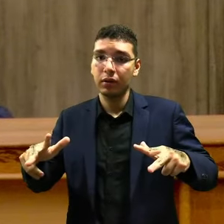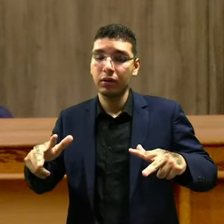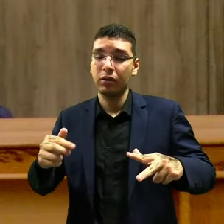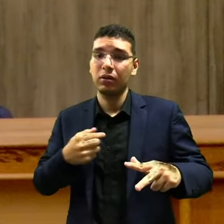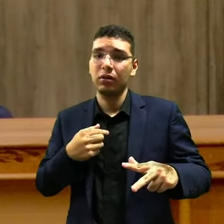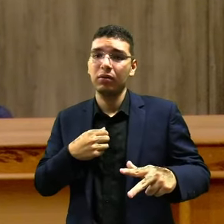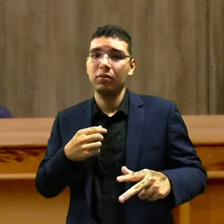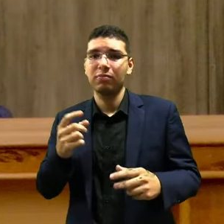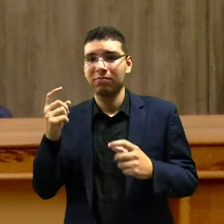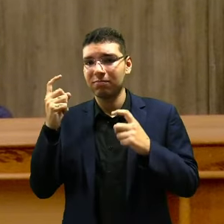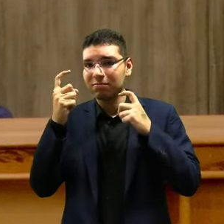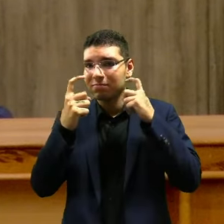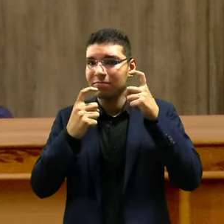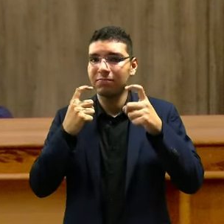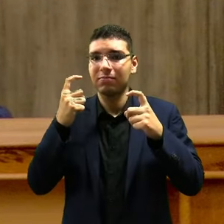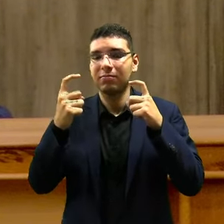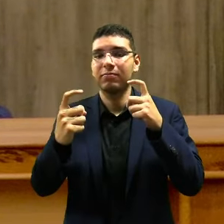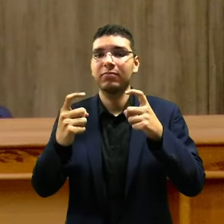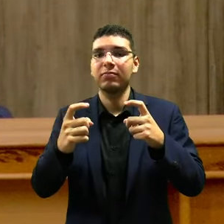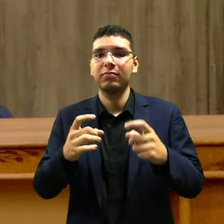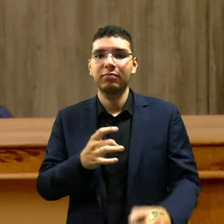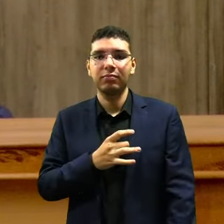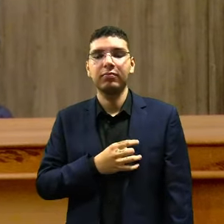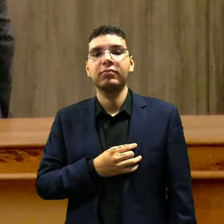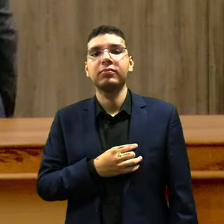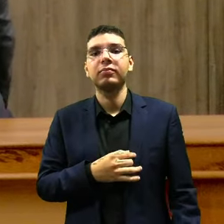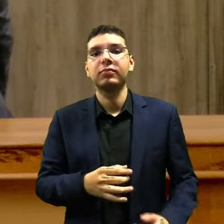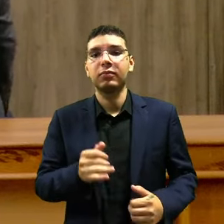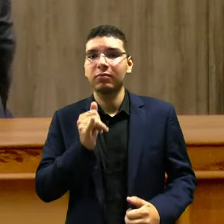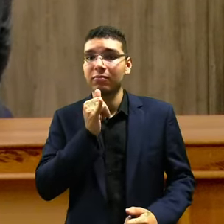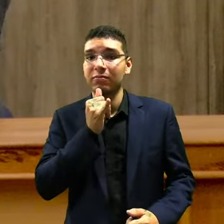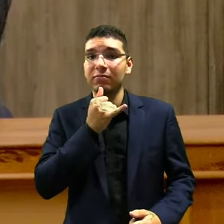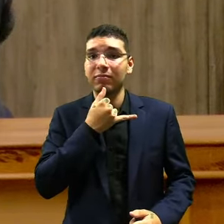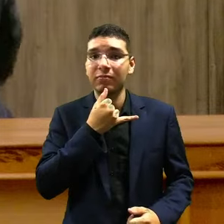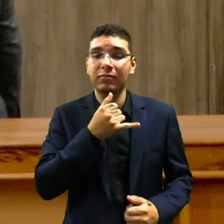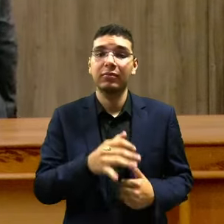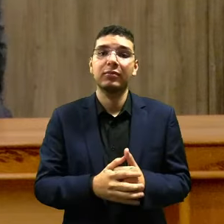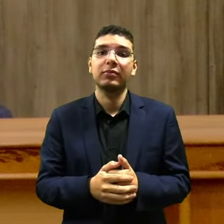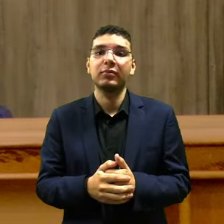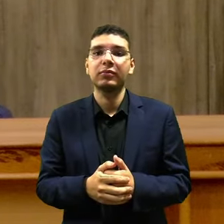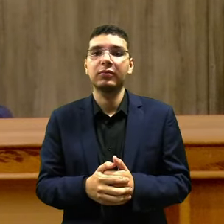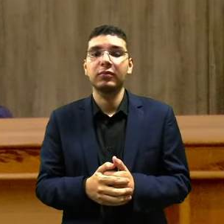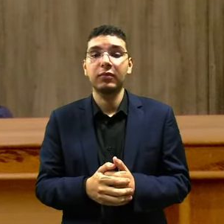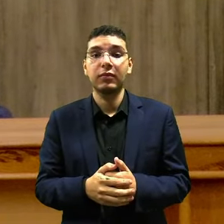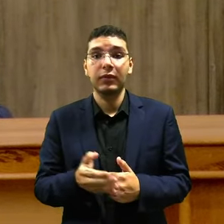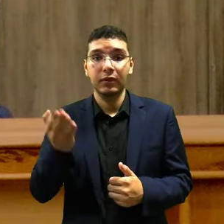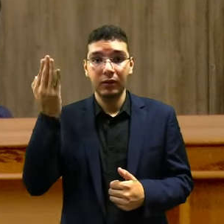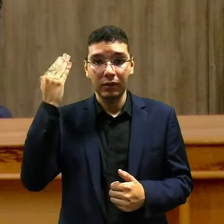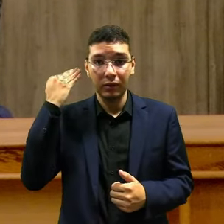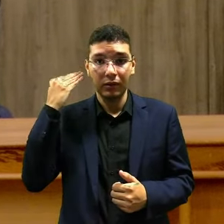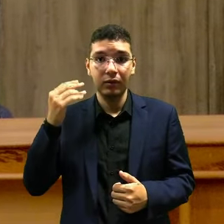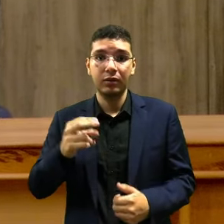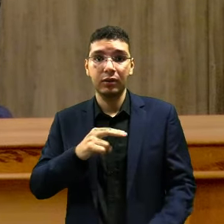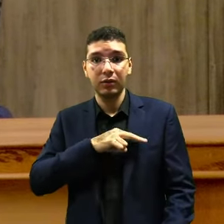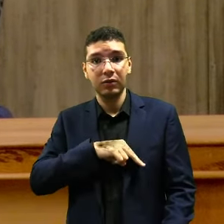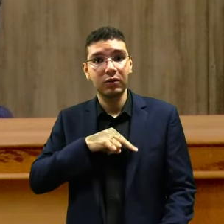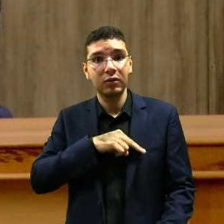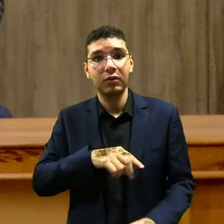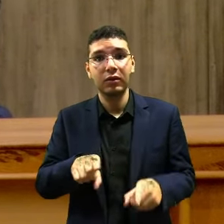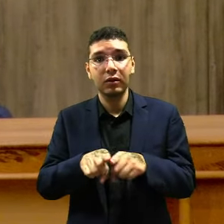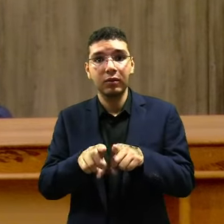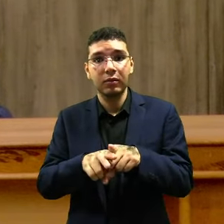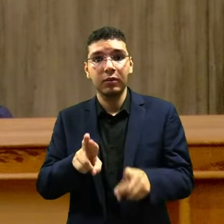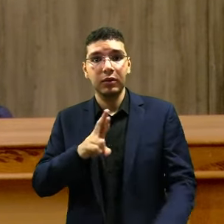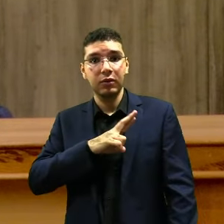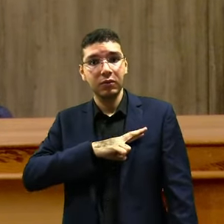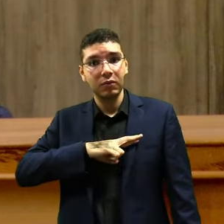tranquila uma velha dentro de casa crente que quando às duas noras ela diz vão embora para cá casa dos pais de vocês Da